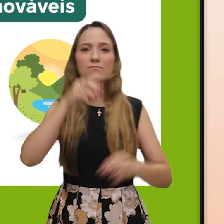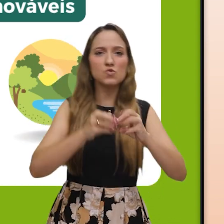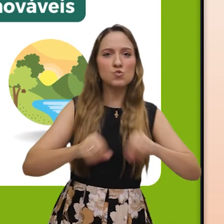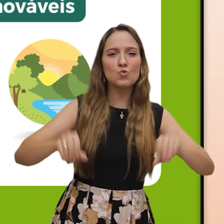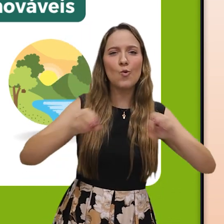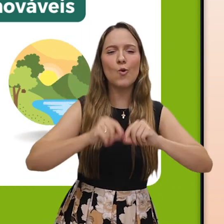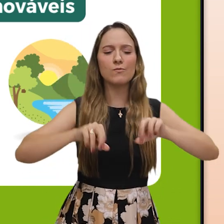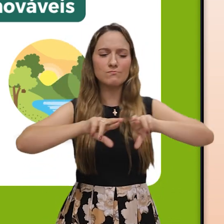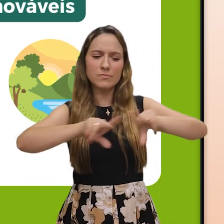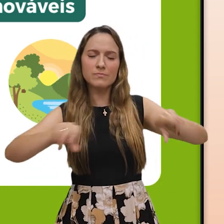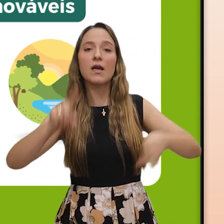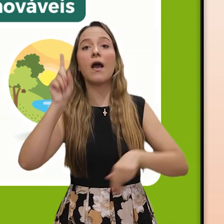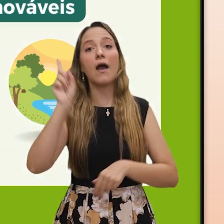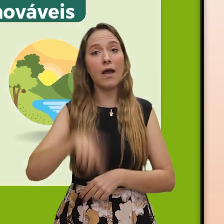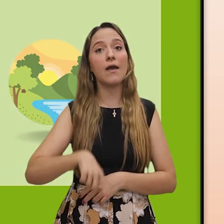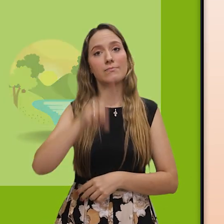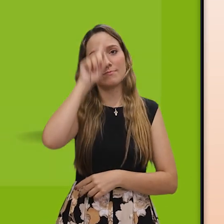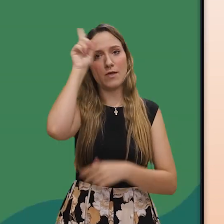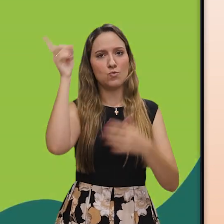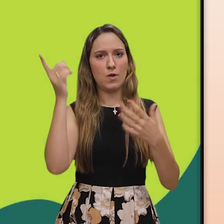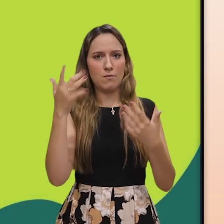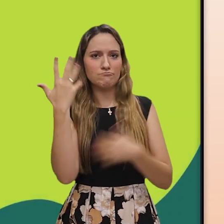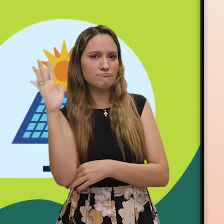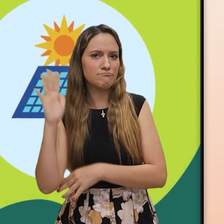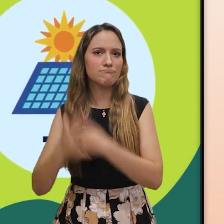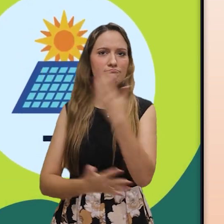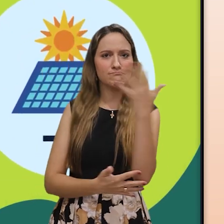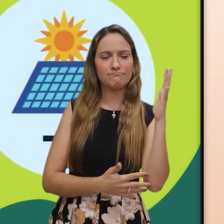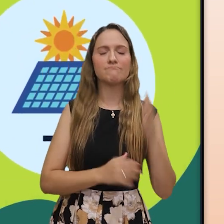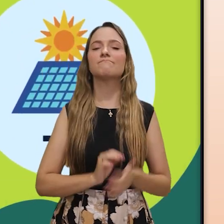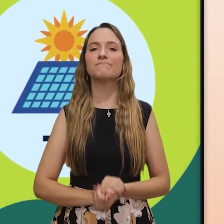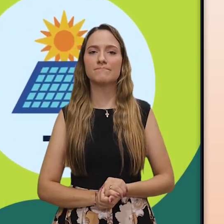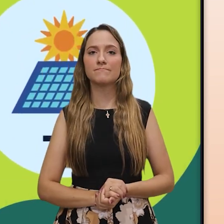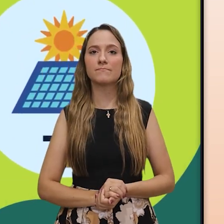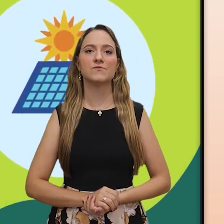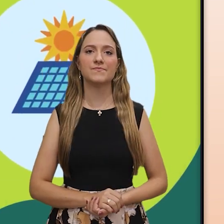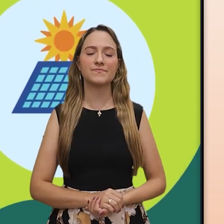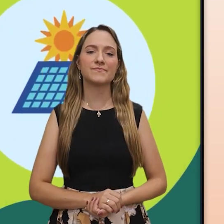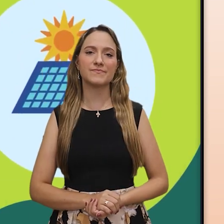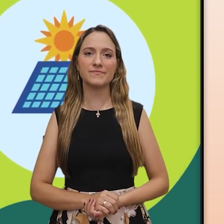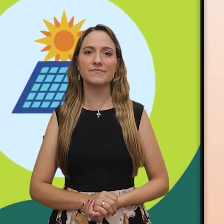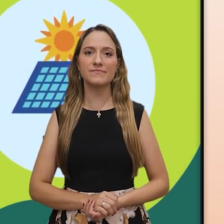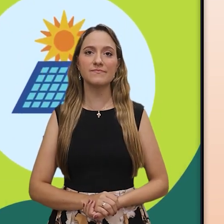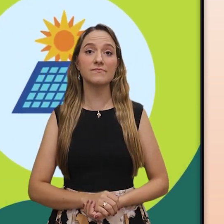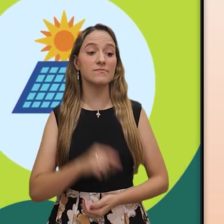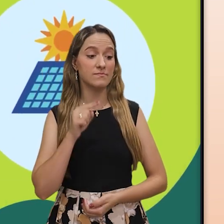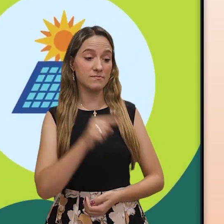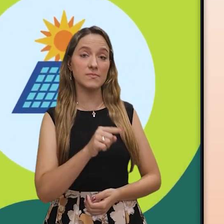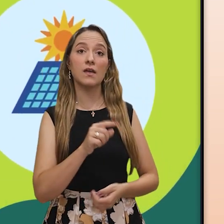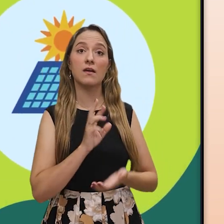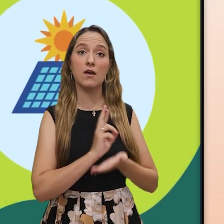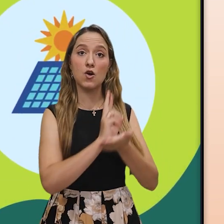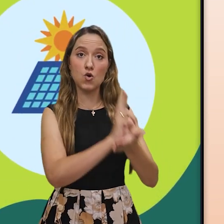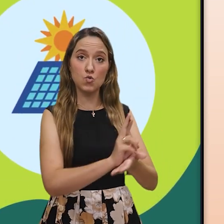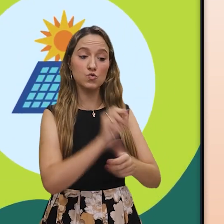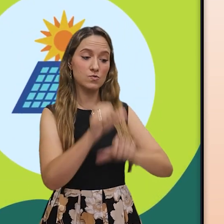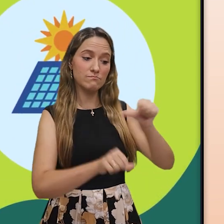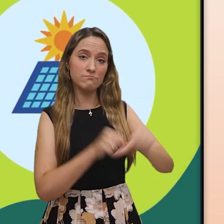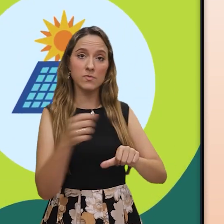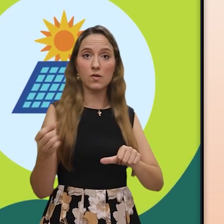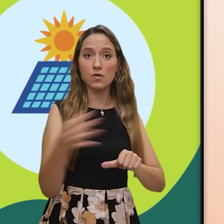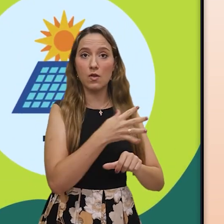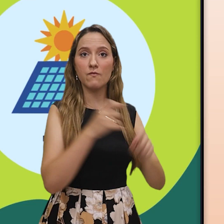água, o ar, o solo, que são recursos naturais. Os recursos